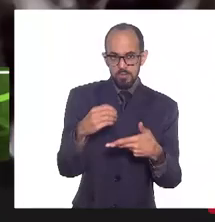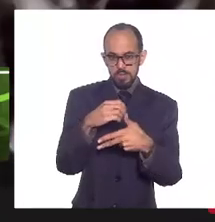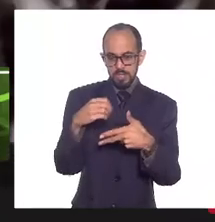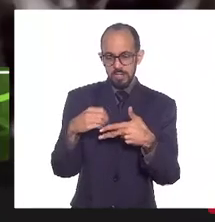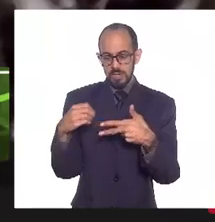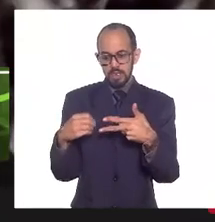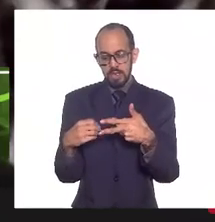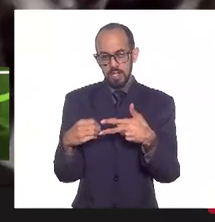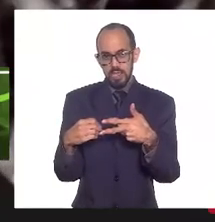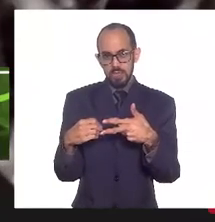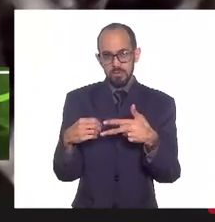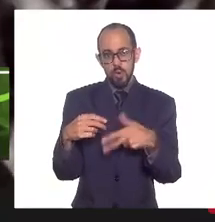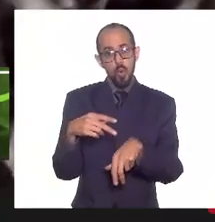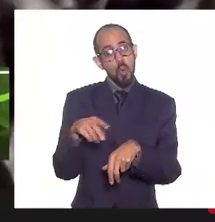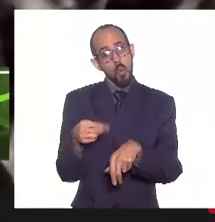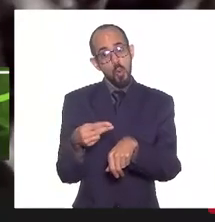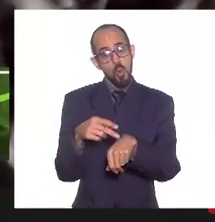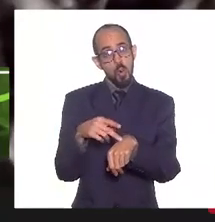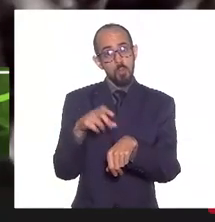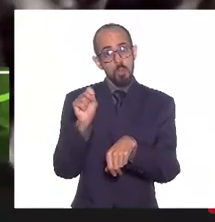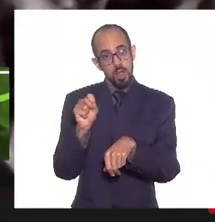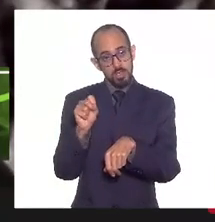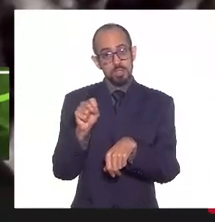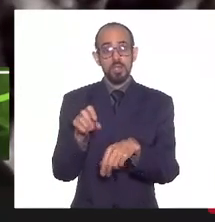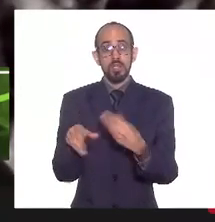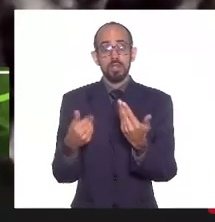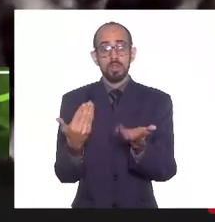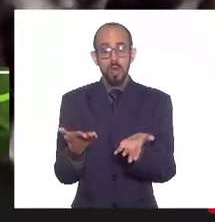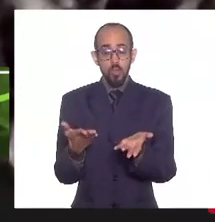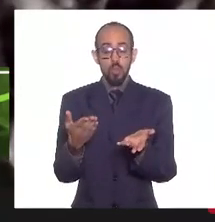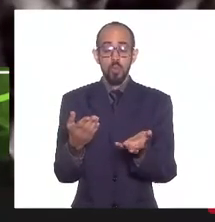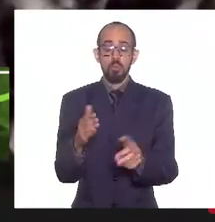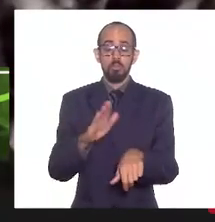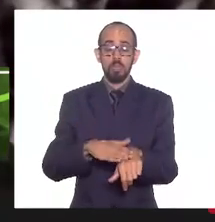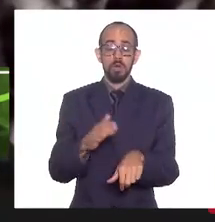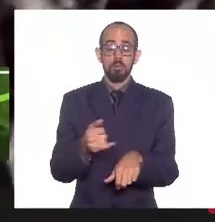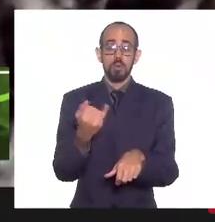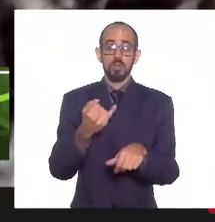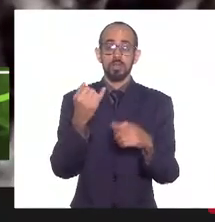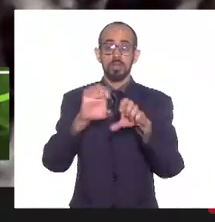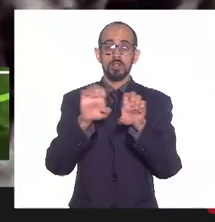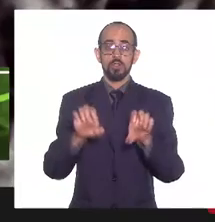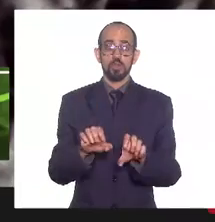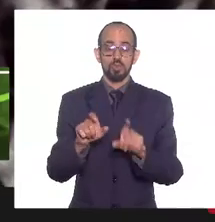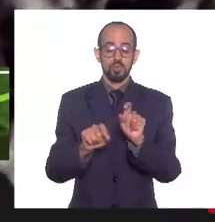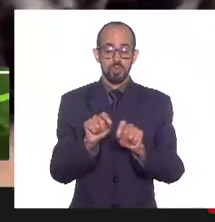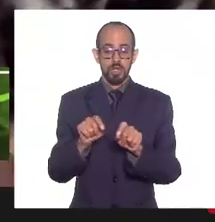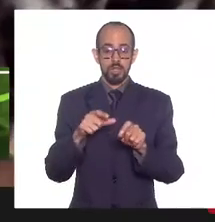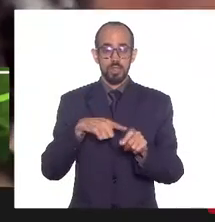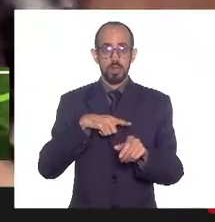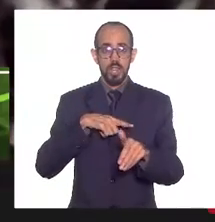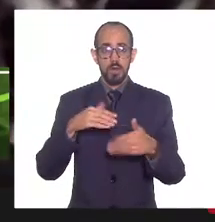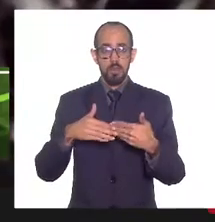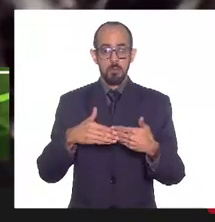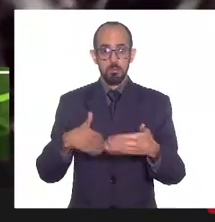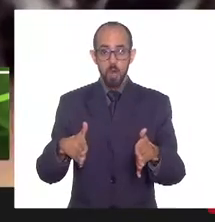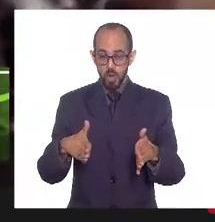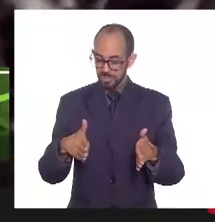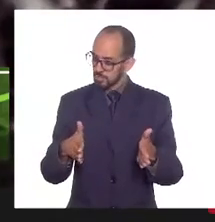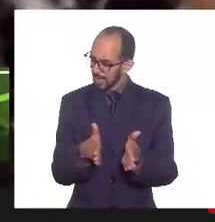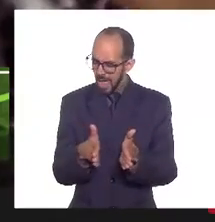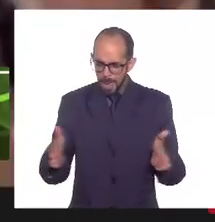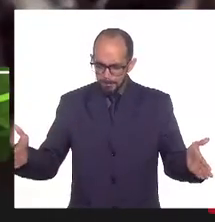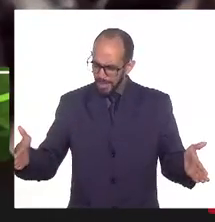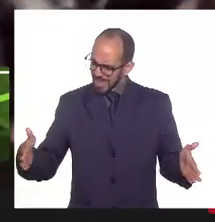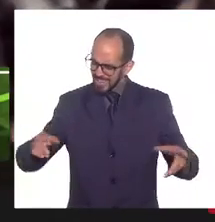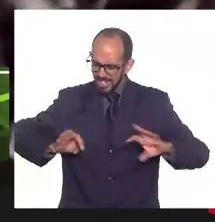-graduação e aí eu trago a questão que é fundamental para a gente hoje da extensão existe uma porta aberta que eu digo que é escancarada para a